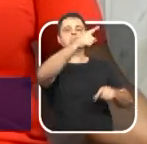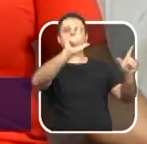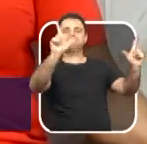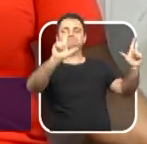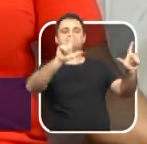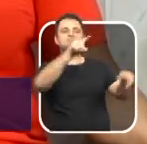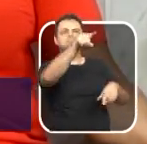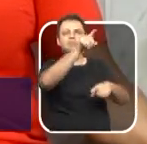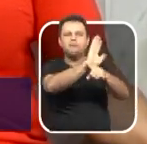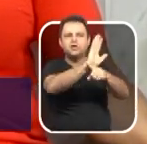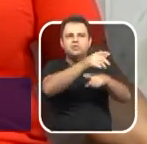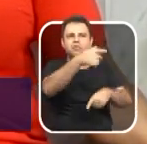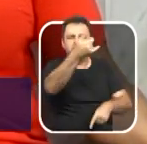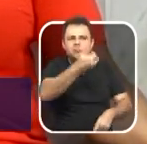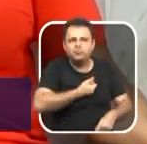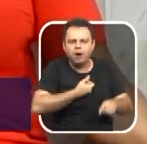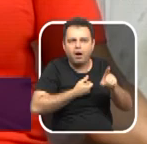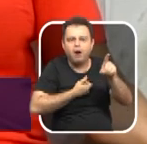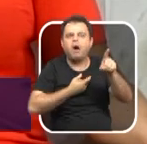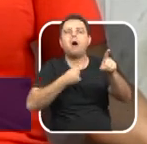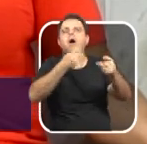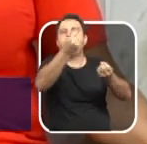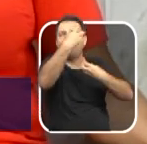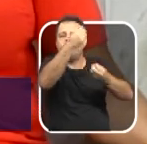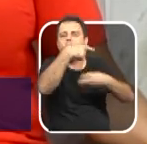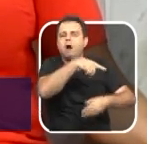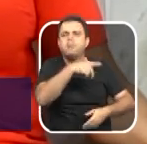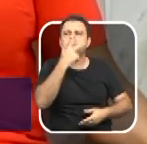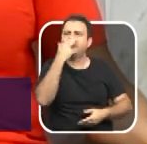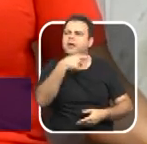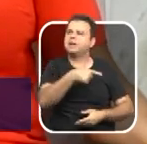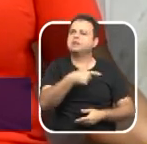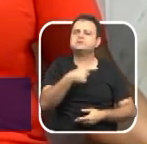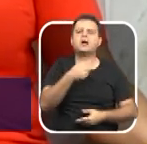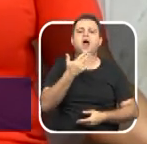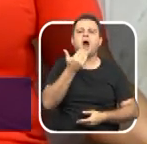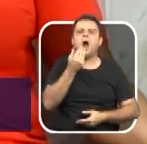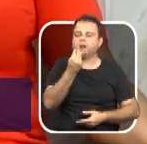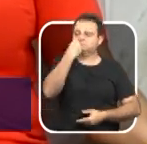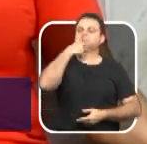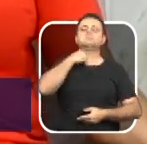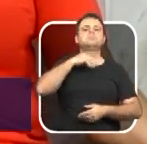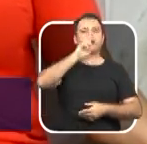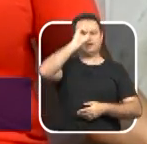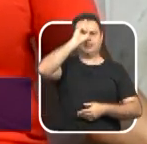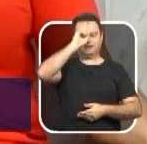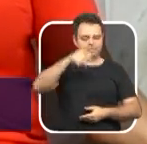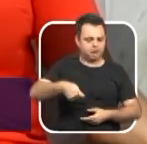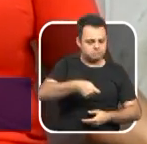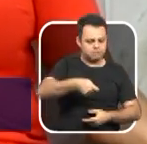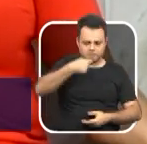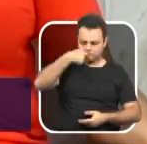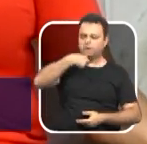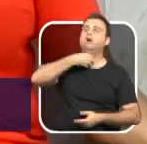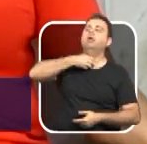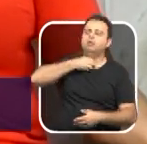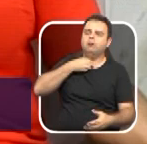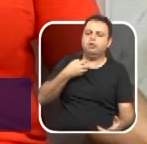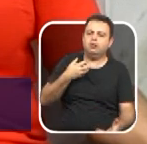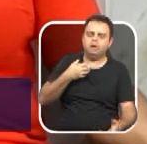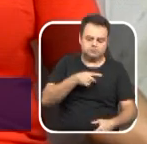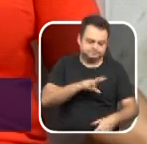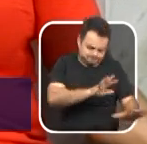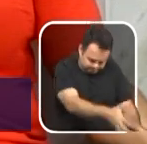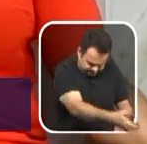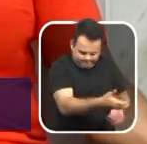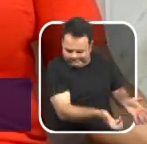almoço. E ela rapidamente fez com que o bebê colocasse para fora. E através das emendas, né, a